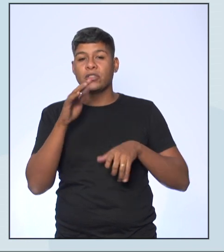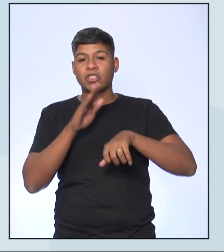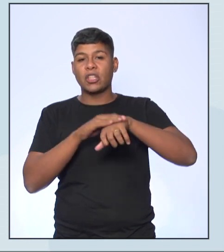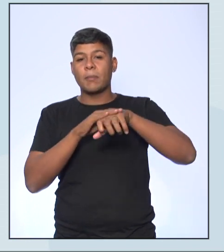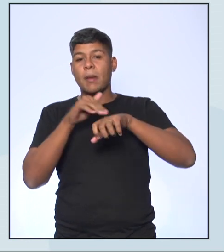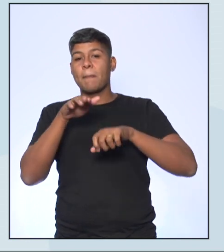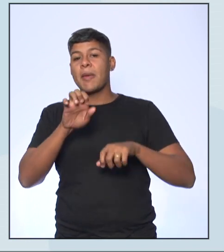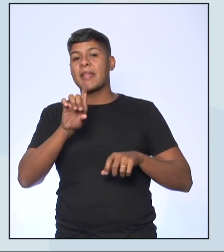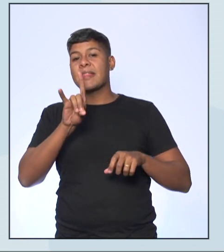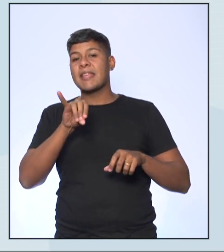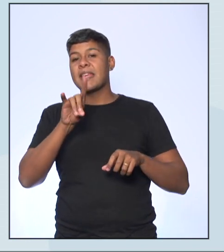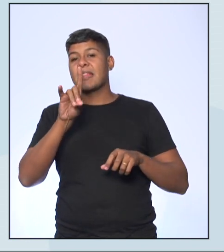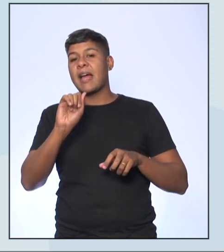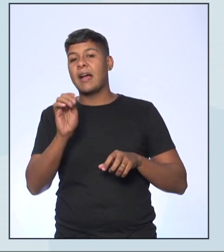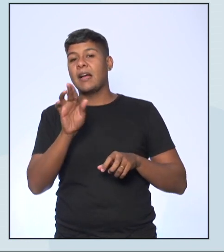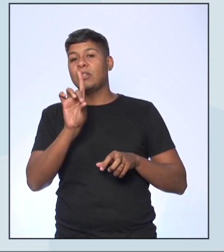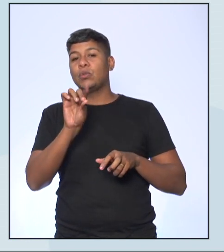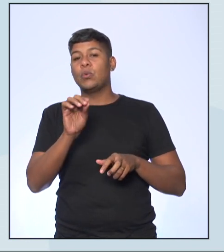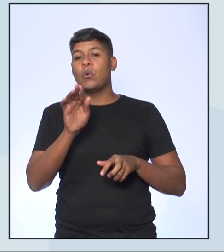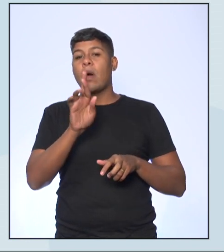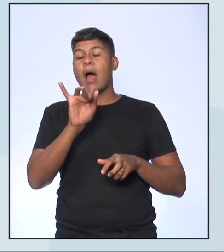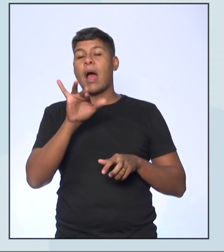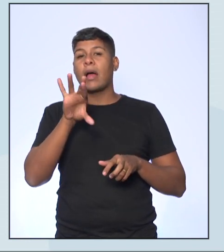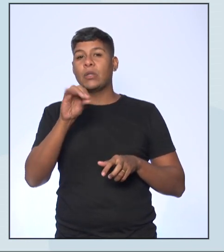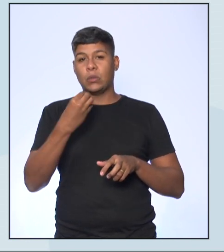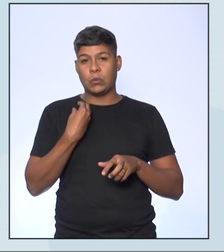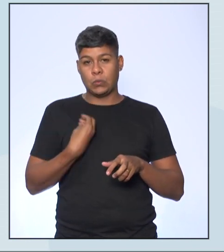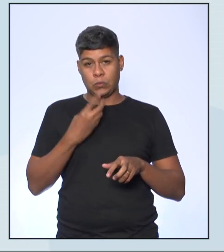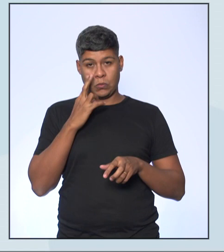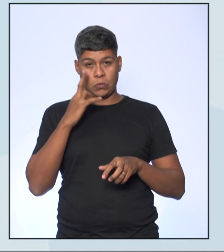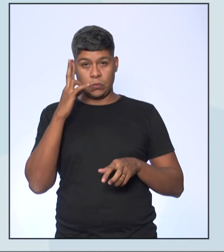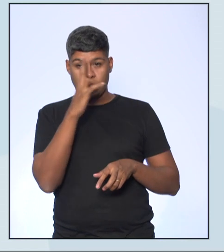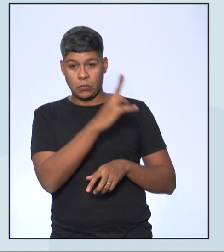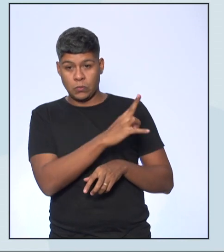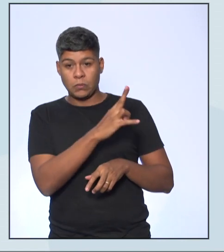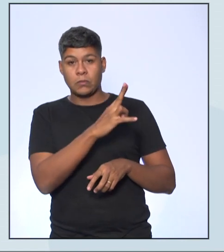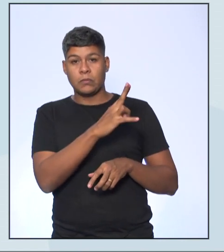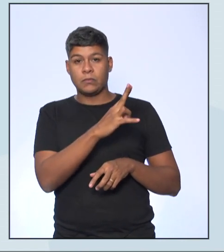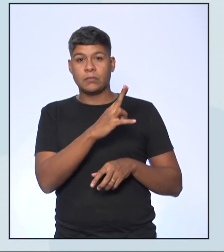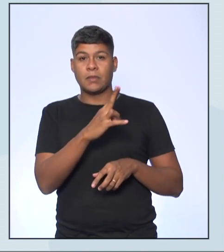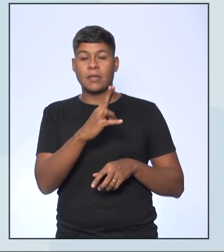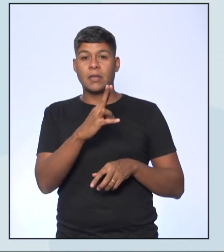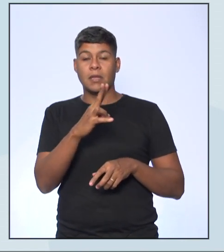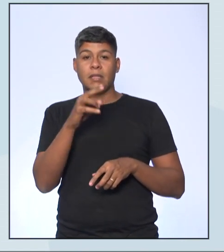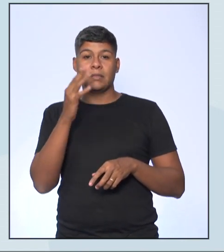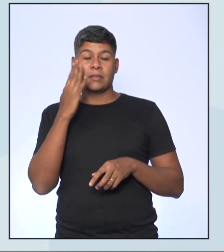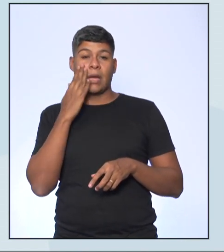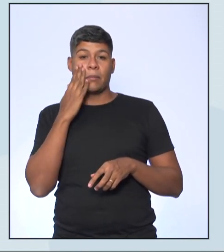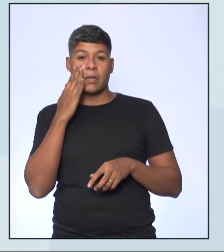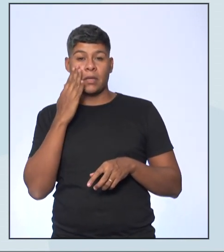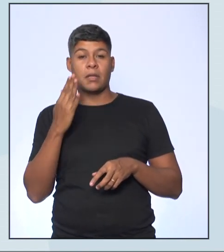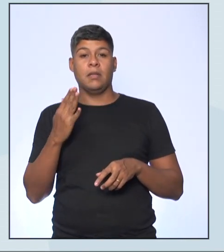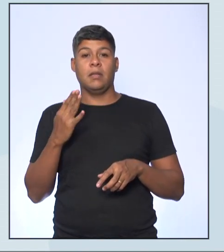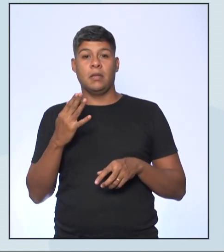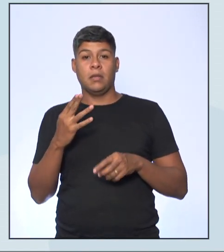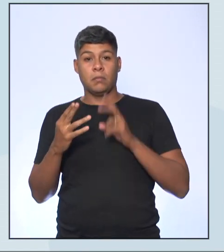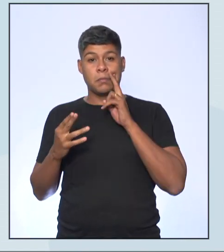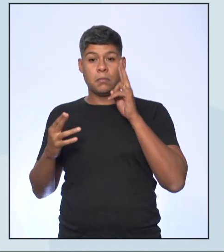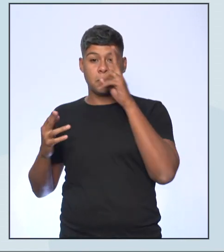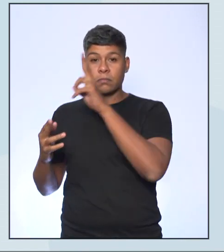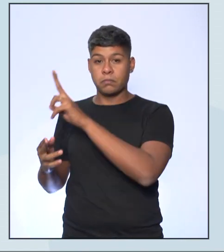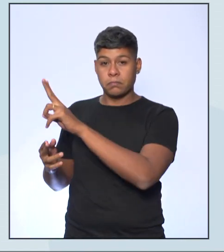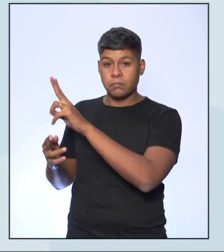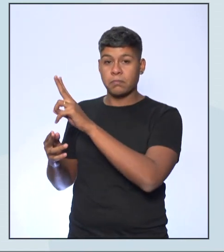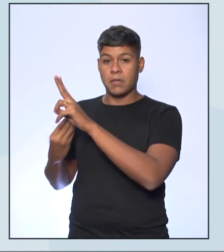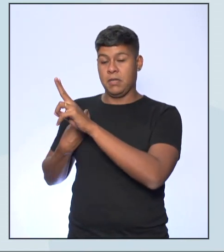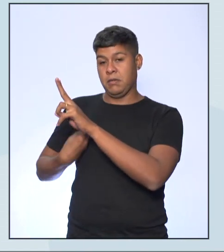meu raio. Essa medida de raio aí que vocês estão vendo, nada mais é do que vocês possam enxergar, é como eu medi